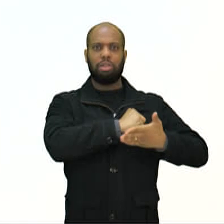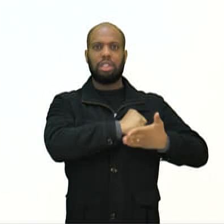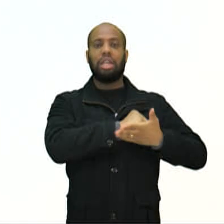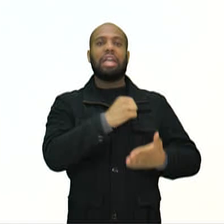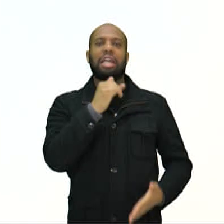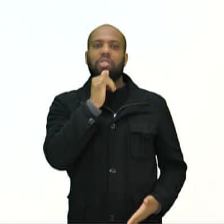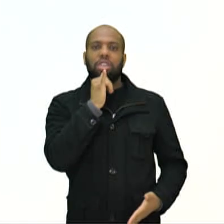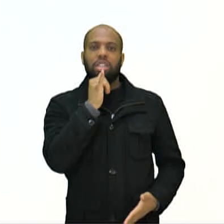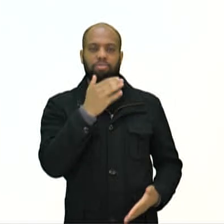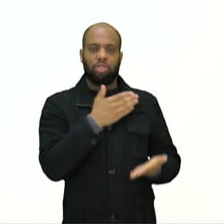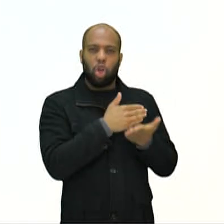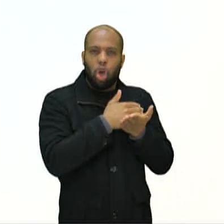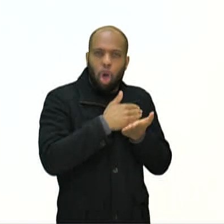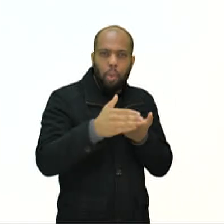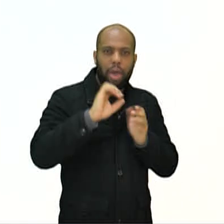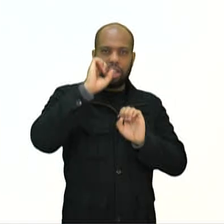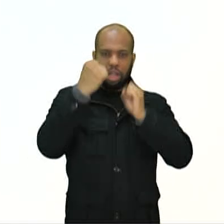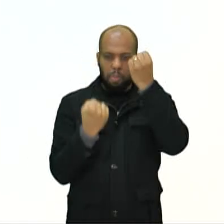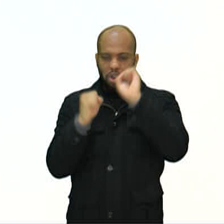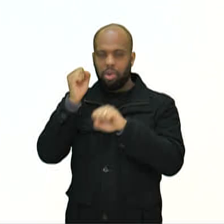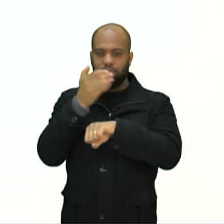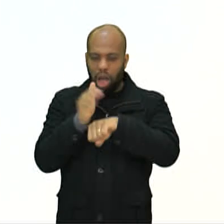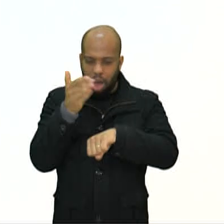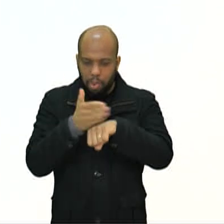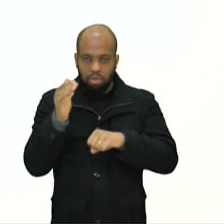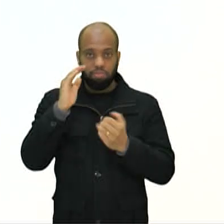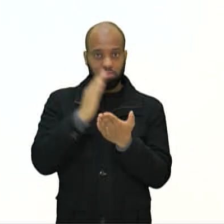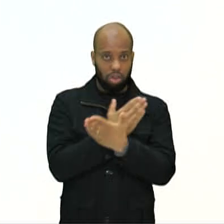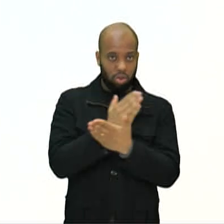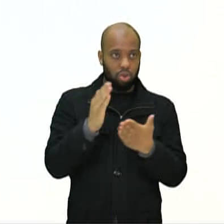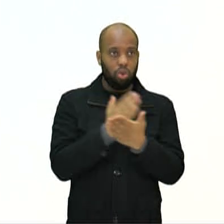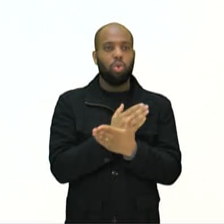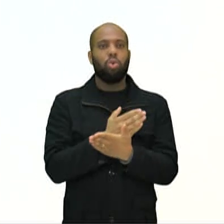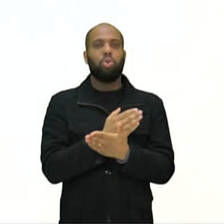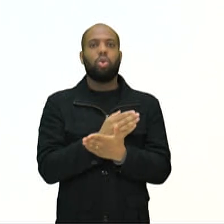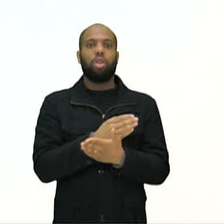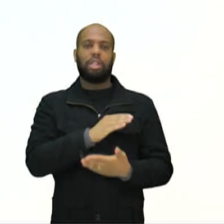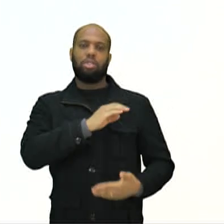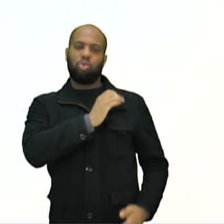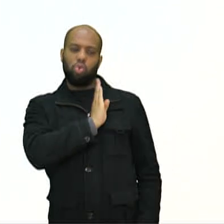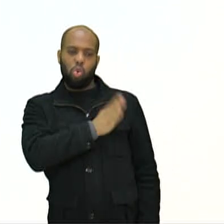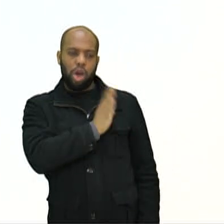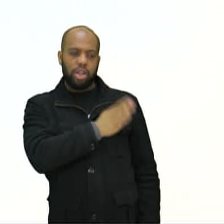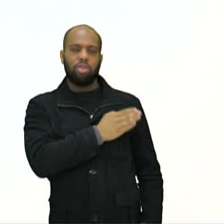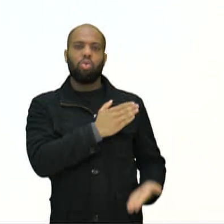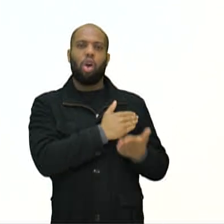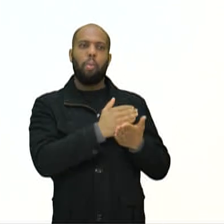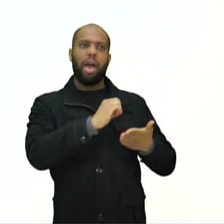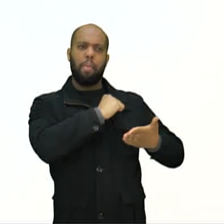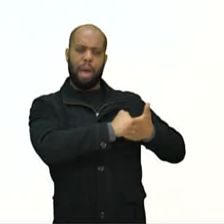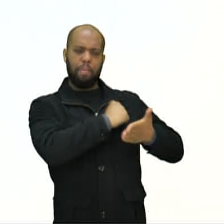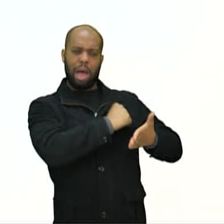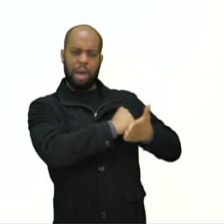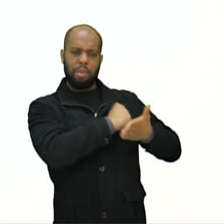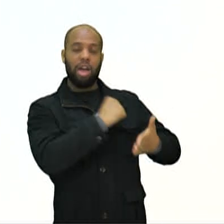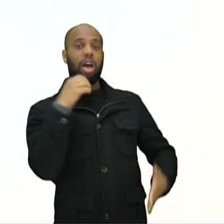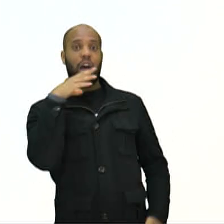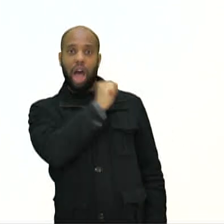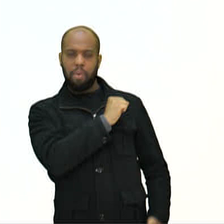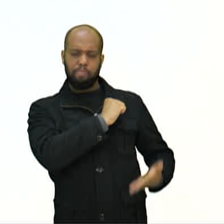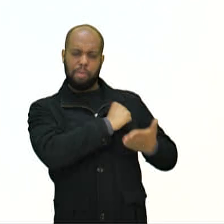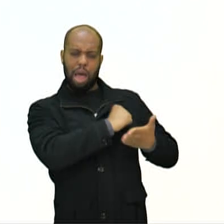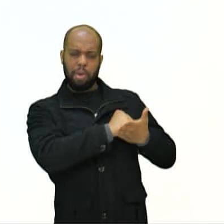inicio o movimento, ou seja, a prática de um exercício físico, o coração ele começa a bater de forma mais rápida, ou